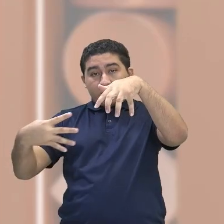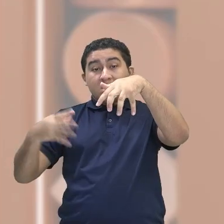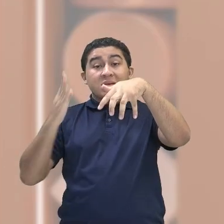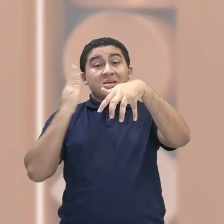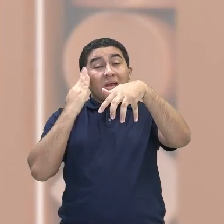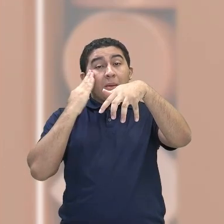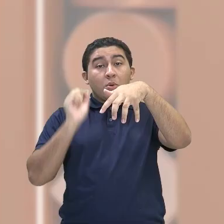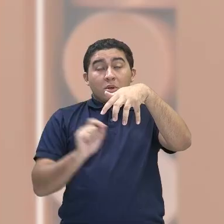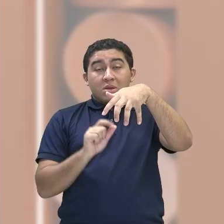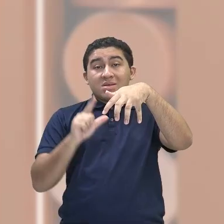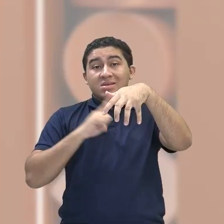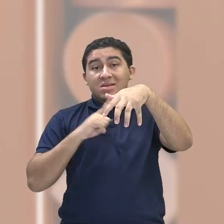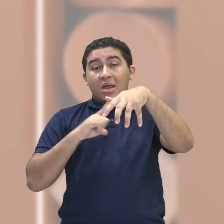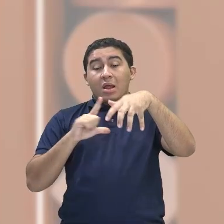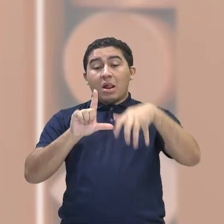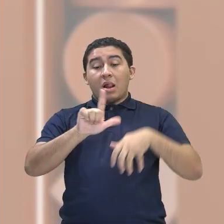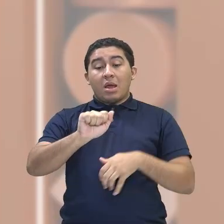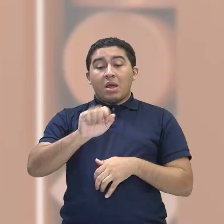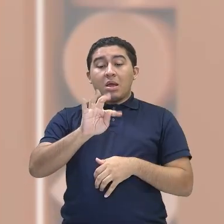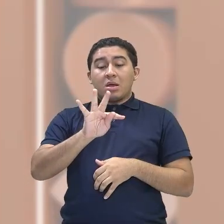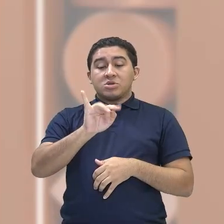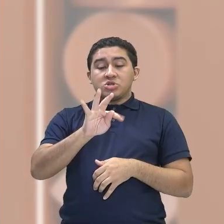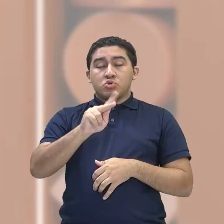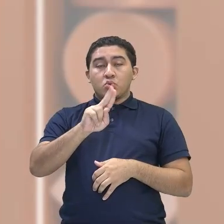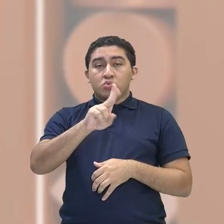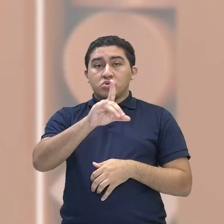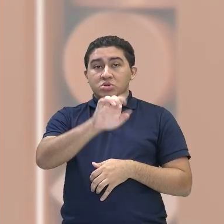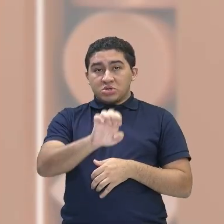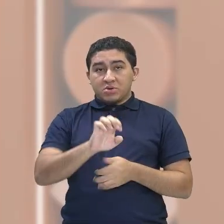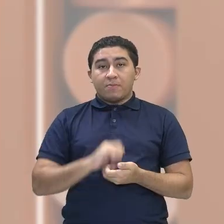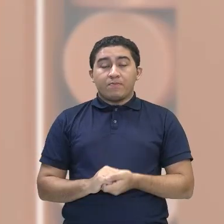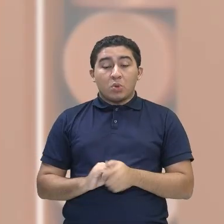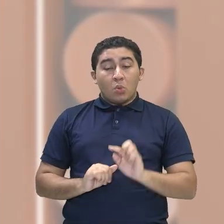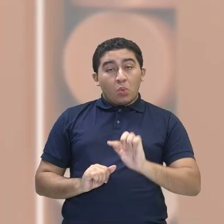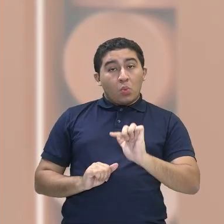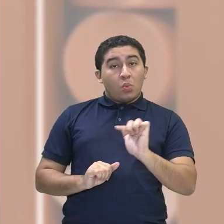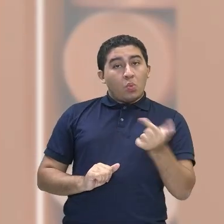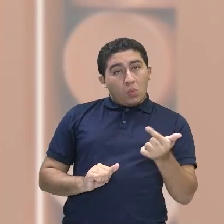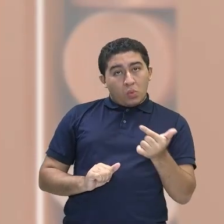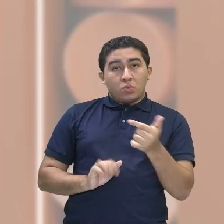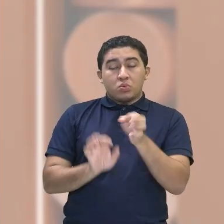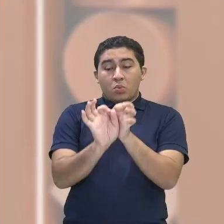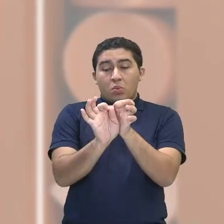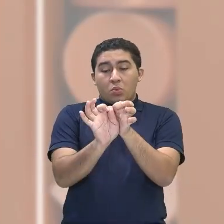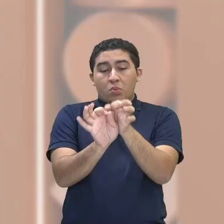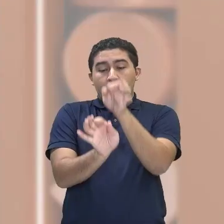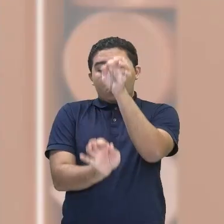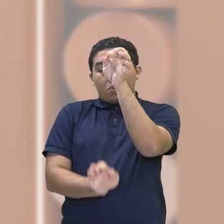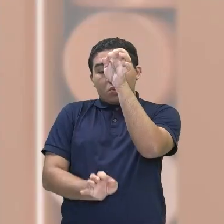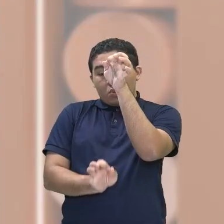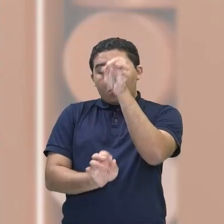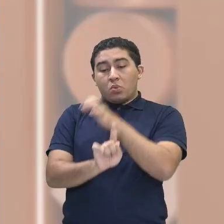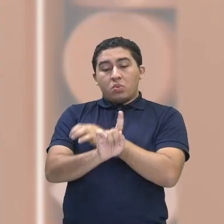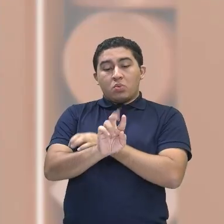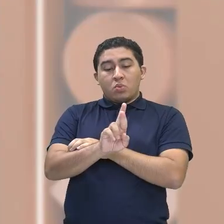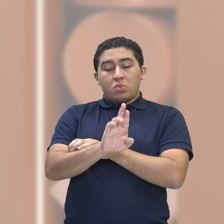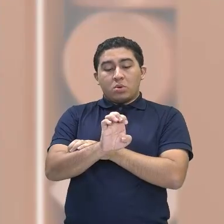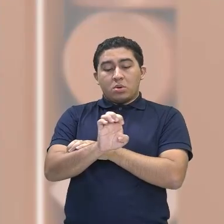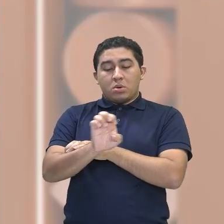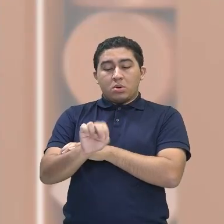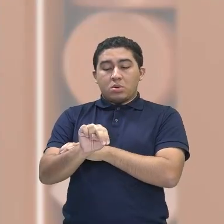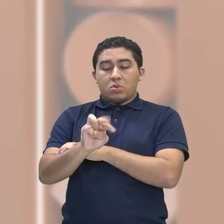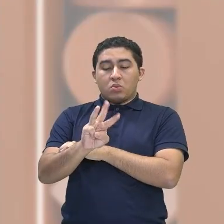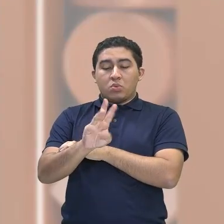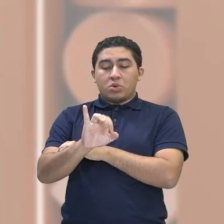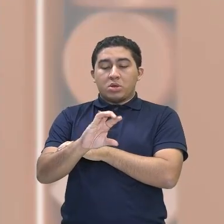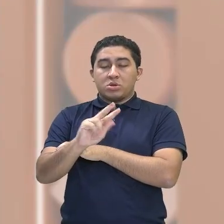minha latitude. O meridiano de Greenwich, eu tenho ali vários meridianos, né? Várias